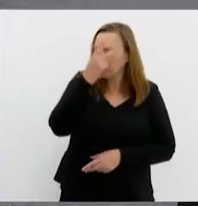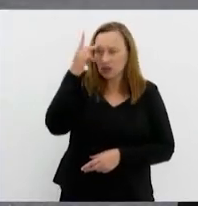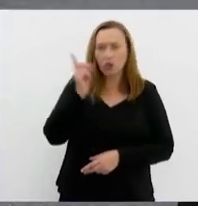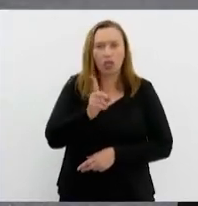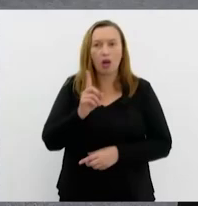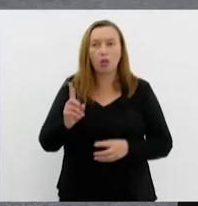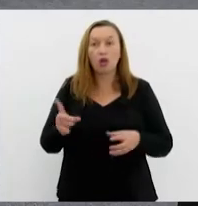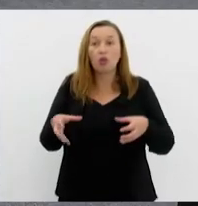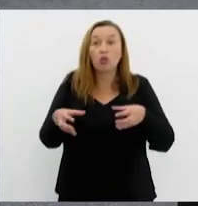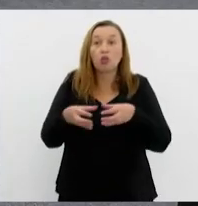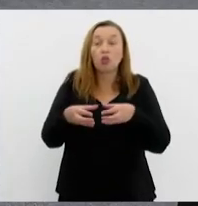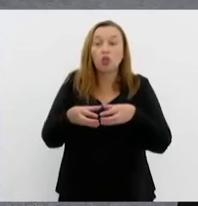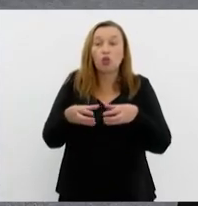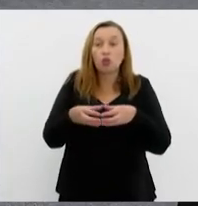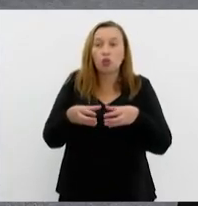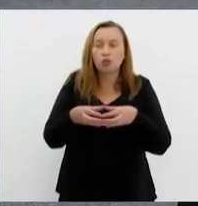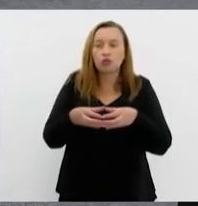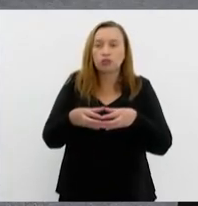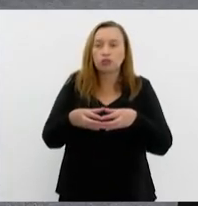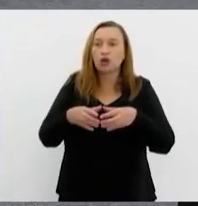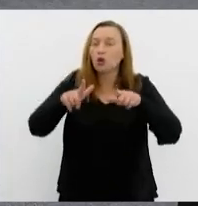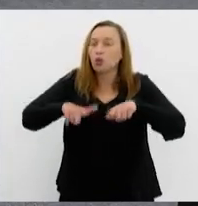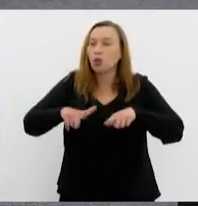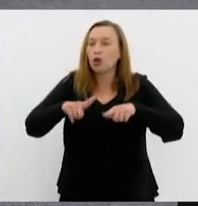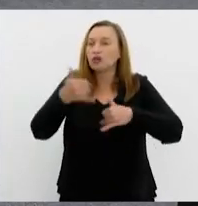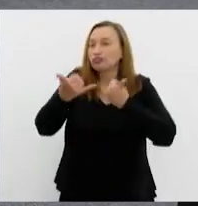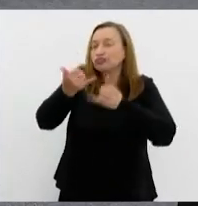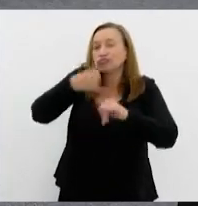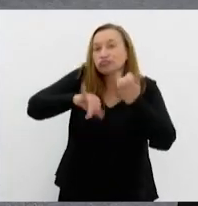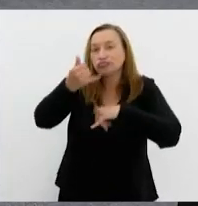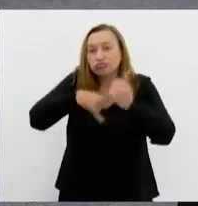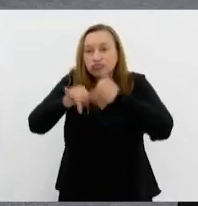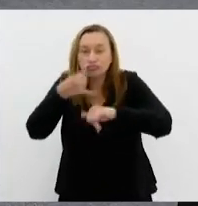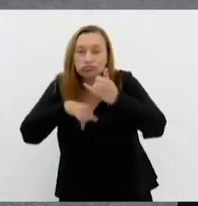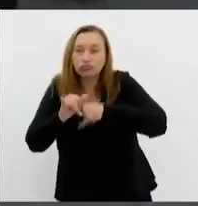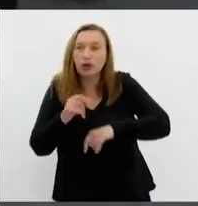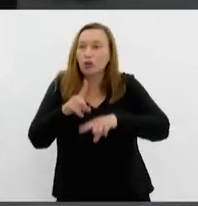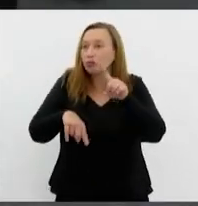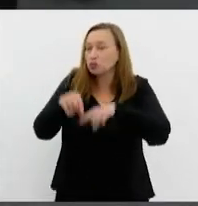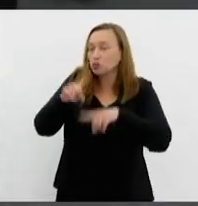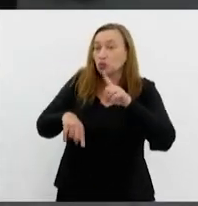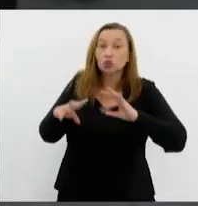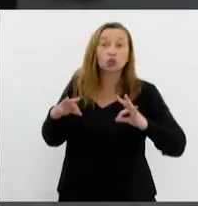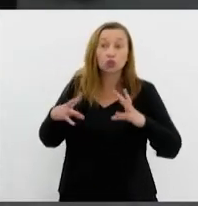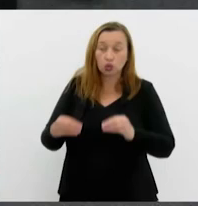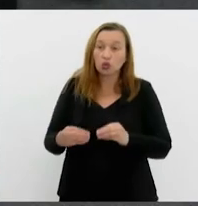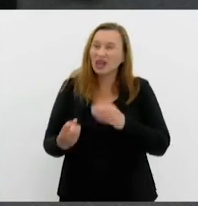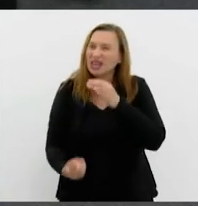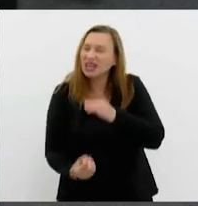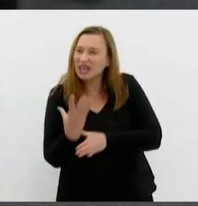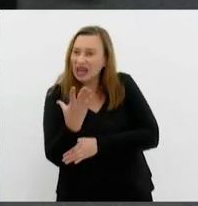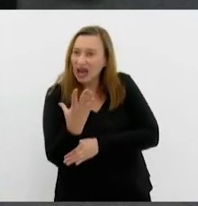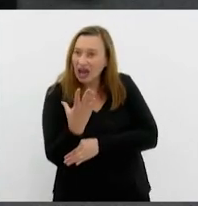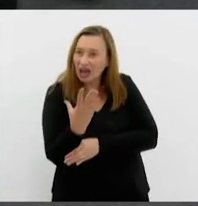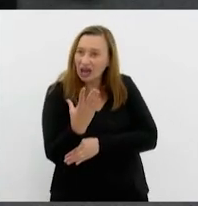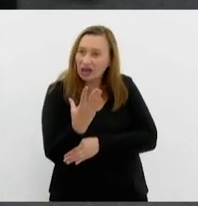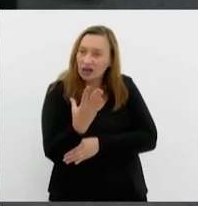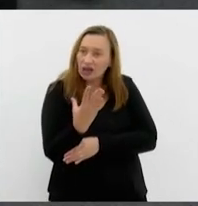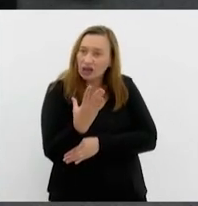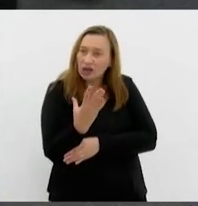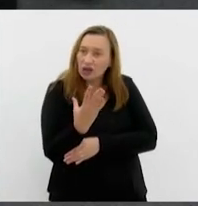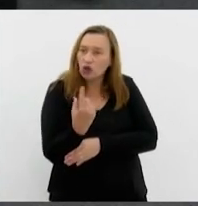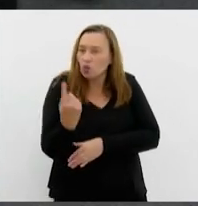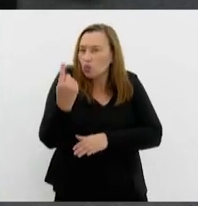equipes, laboratórios, equipamentos, né? Criar